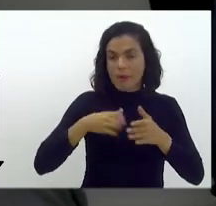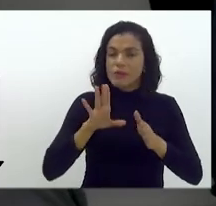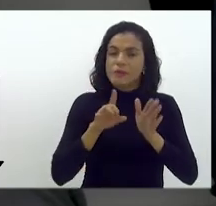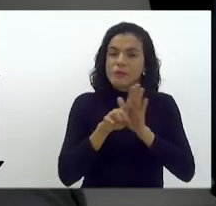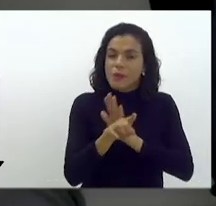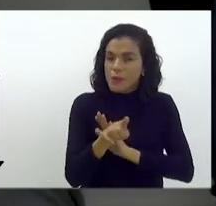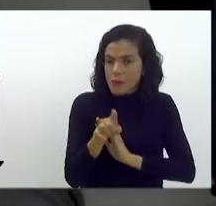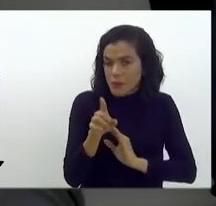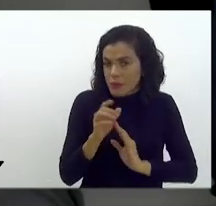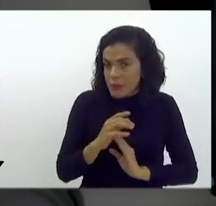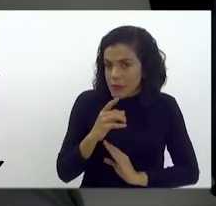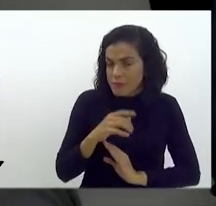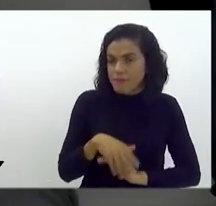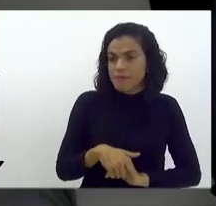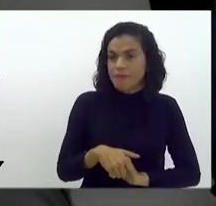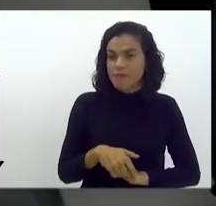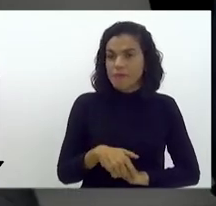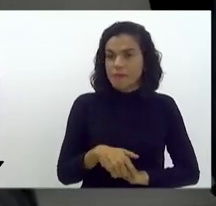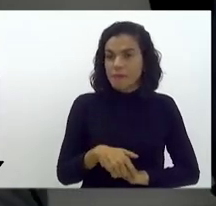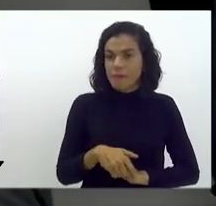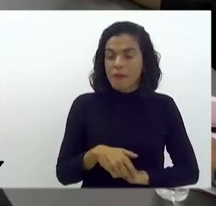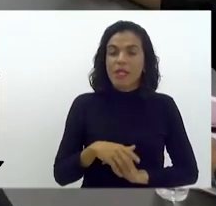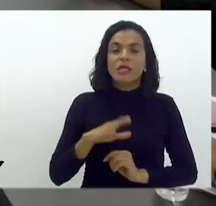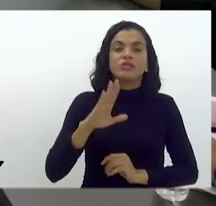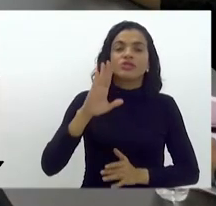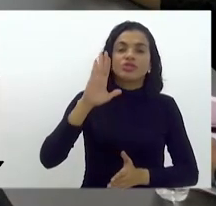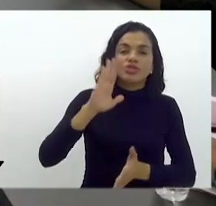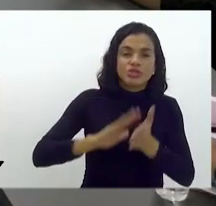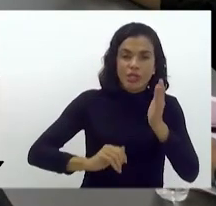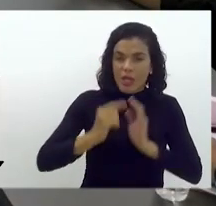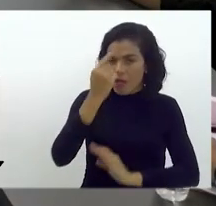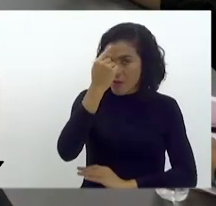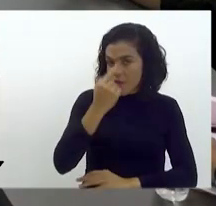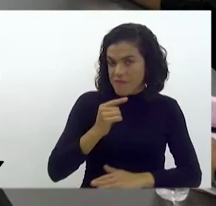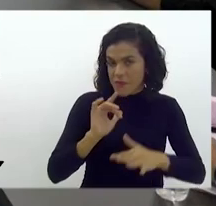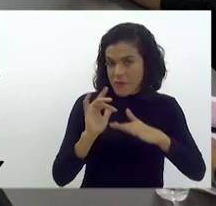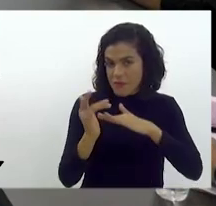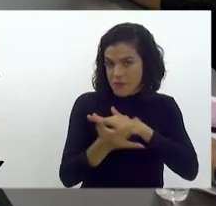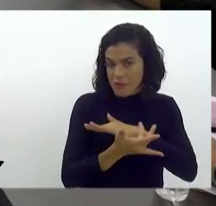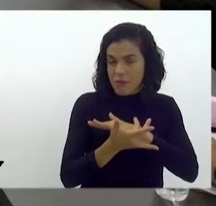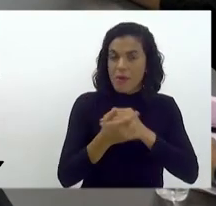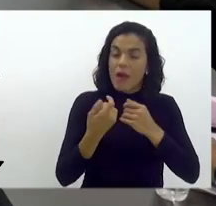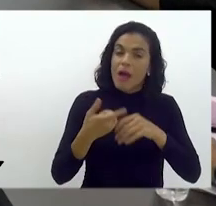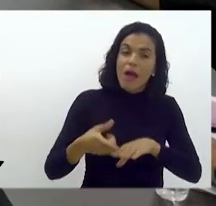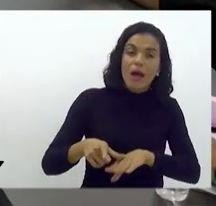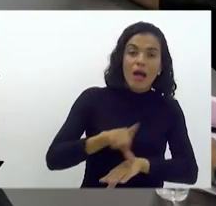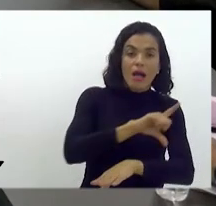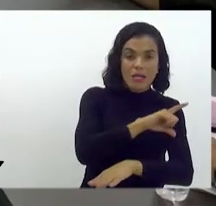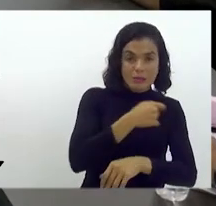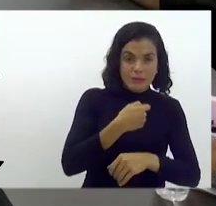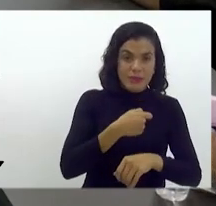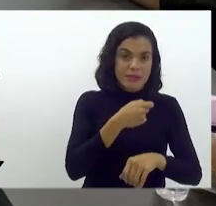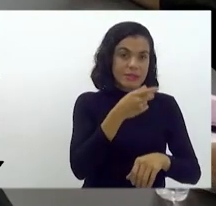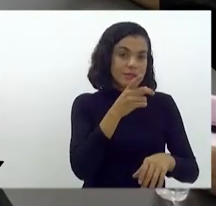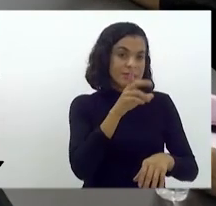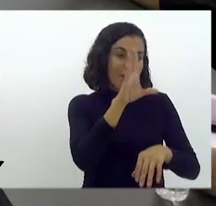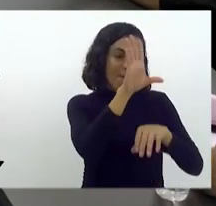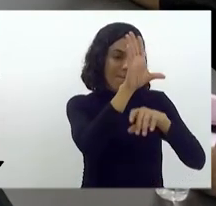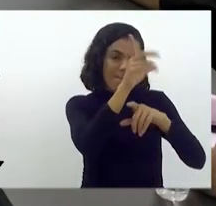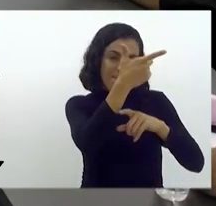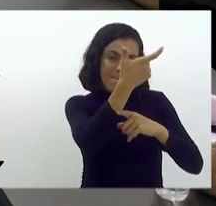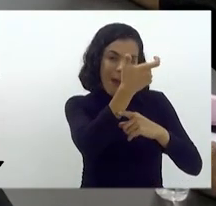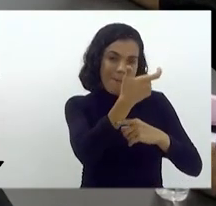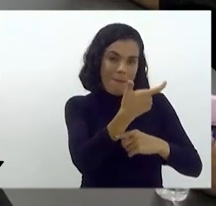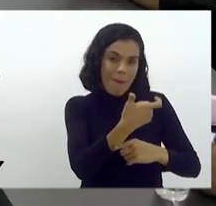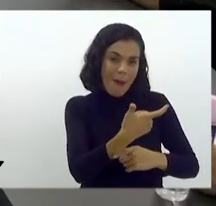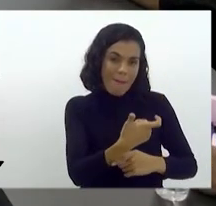você me permite deputada é retirar o perfil do ar sim tudo bem a gente teria que preservar antes para não perder prova né a possibilidade de